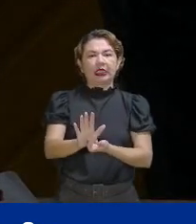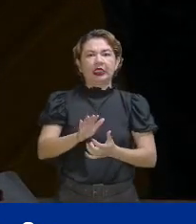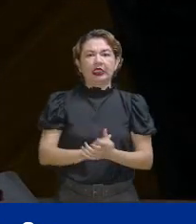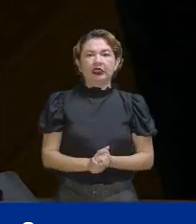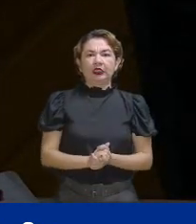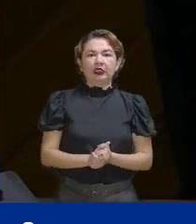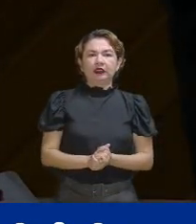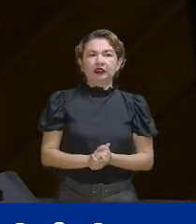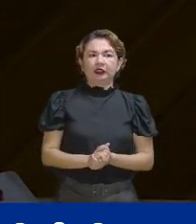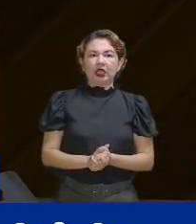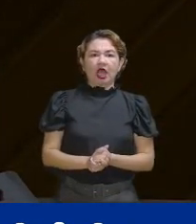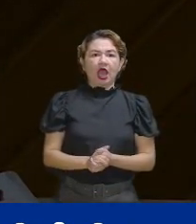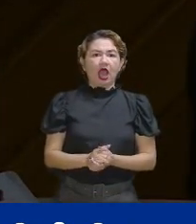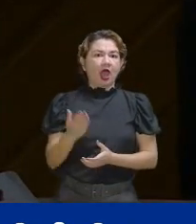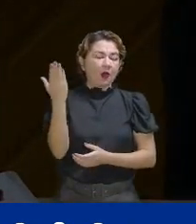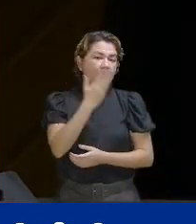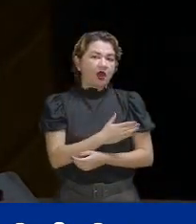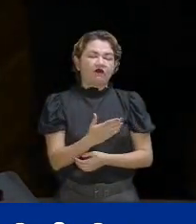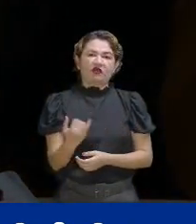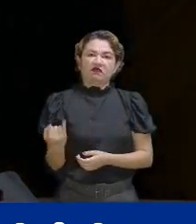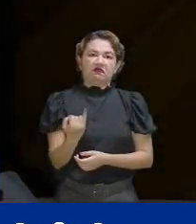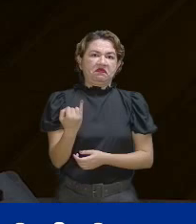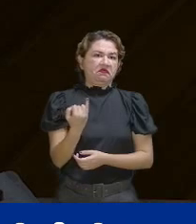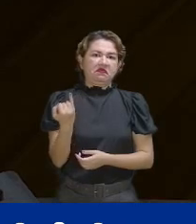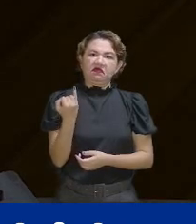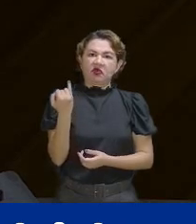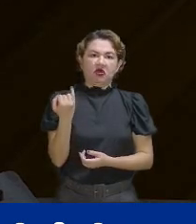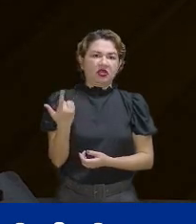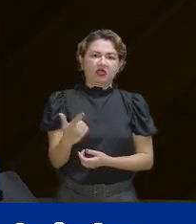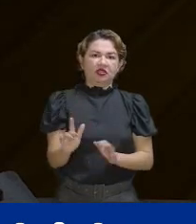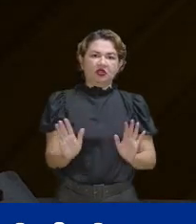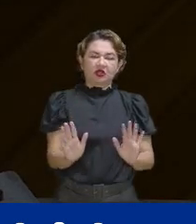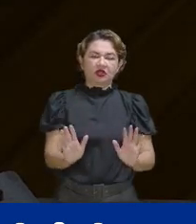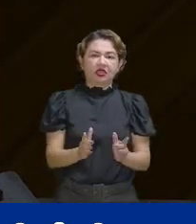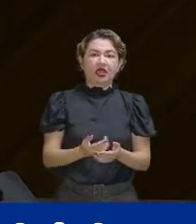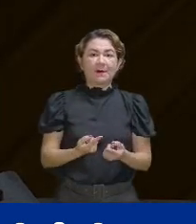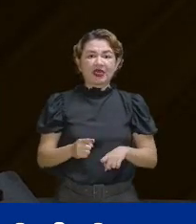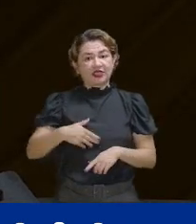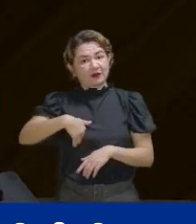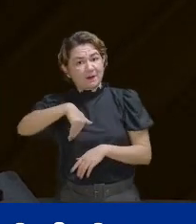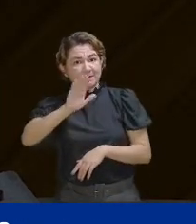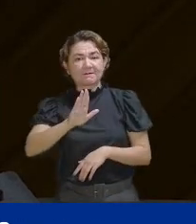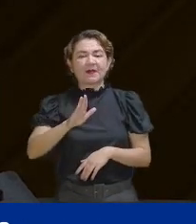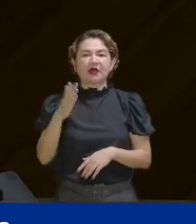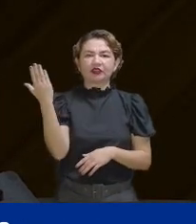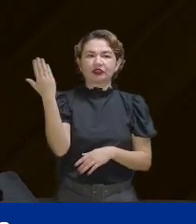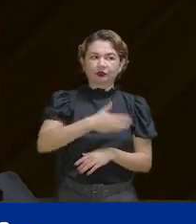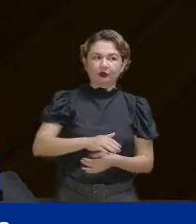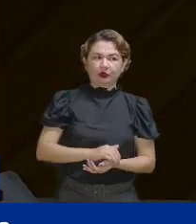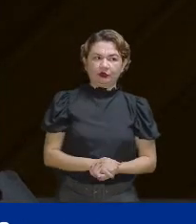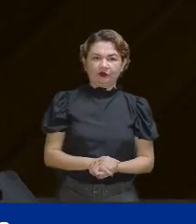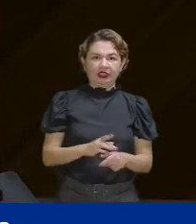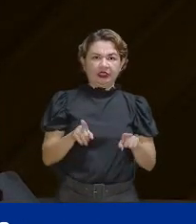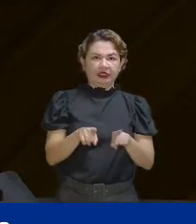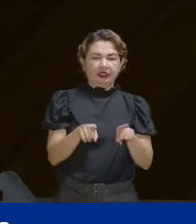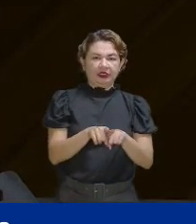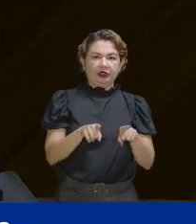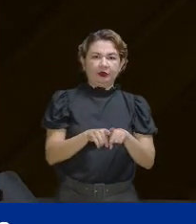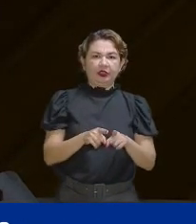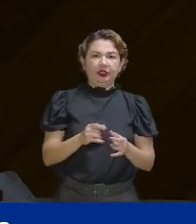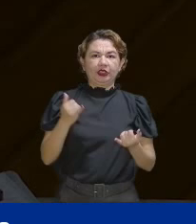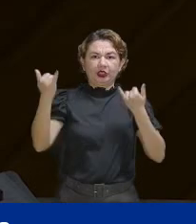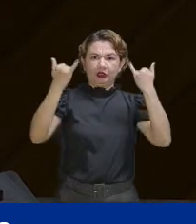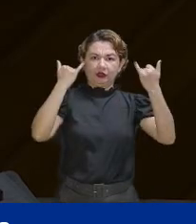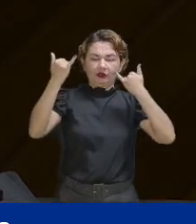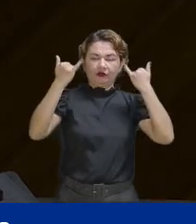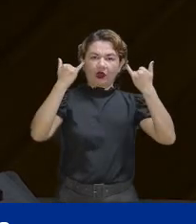da desvaloração dessa prova, existem outras várias provas, inclusive decorrentes da extração da mesma extração de dados